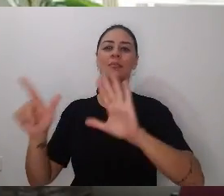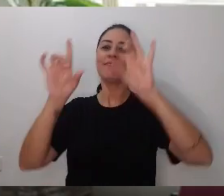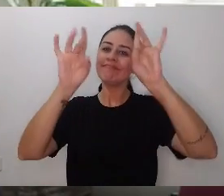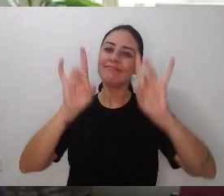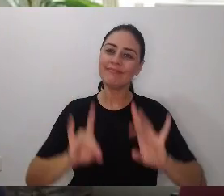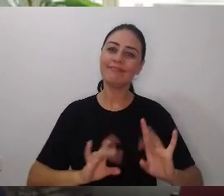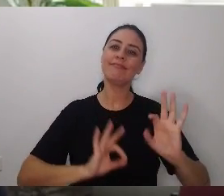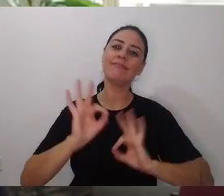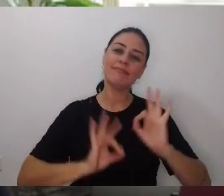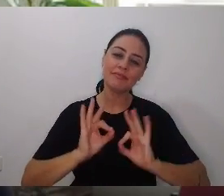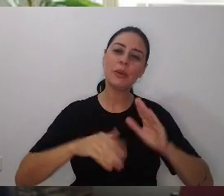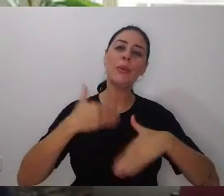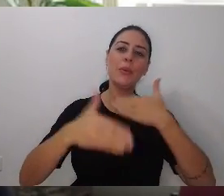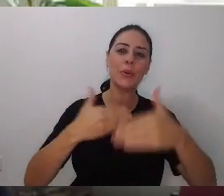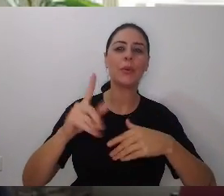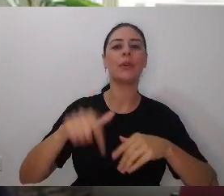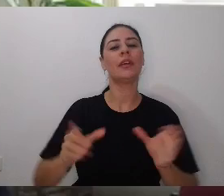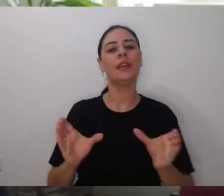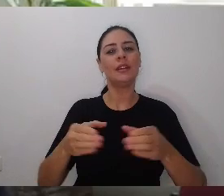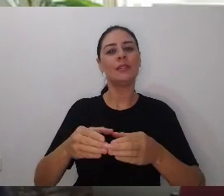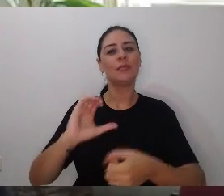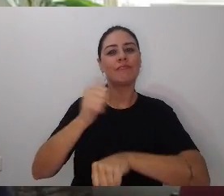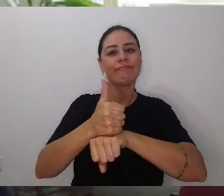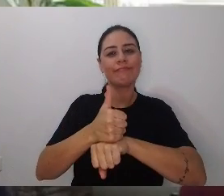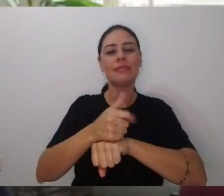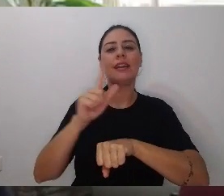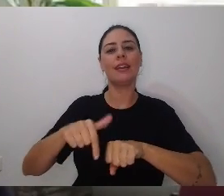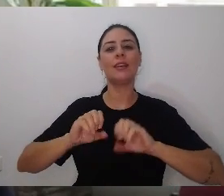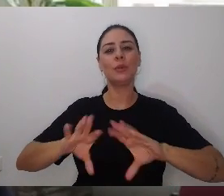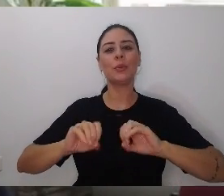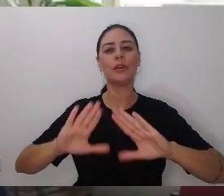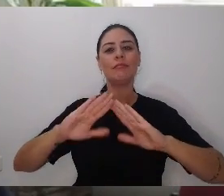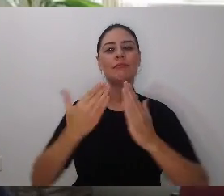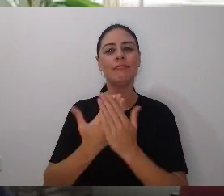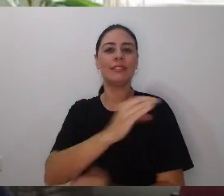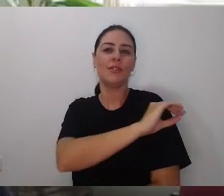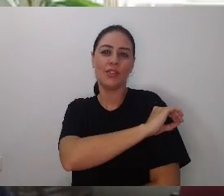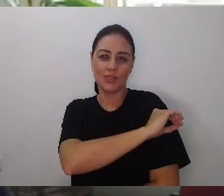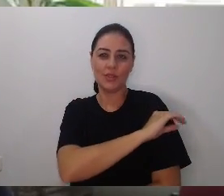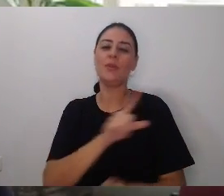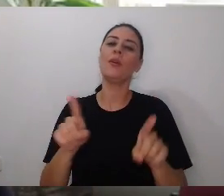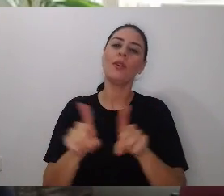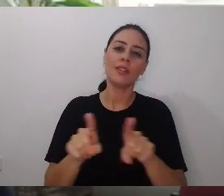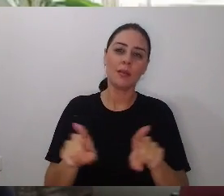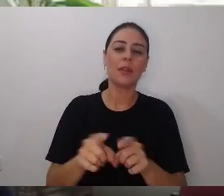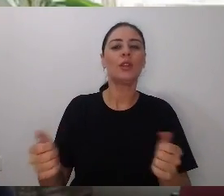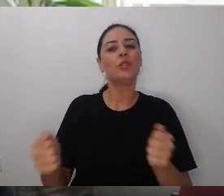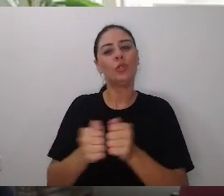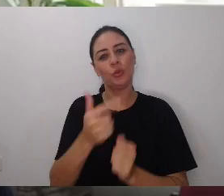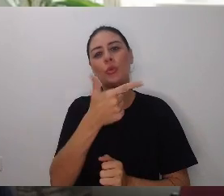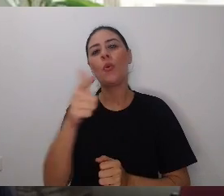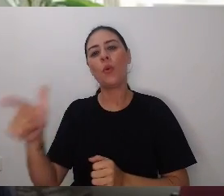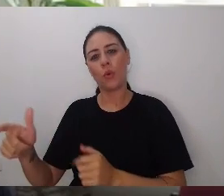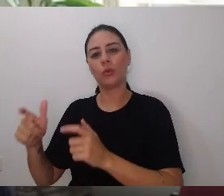tão especial, desenvolvida, organizada pelo Departamento de Educação Infantil, junto aos outros departamentos